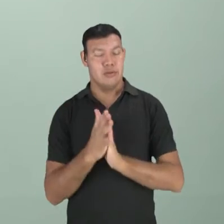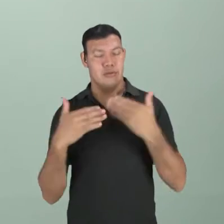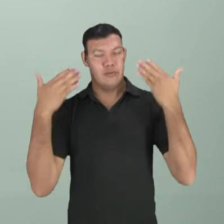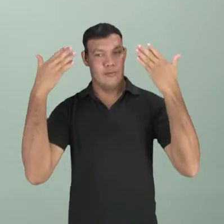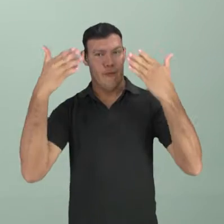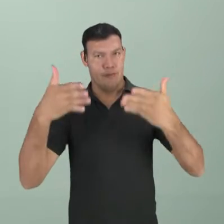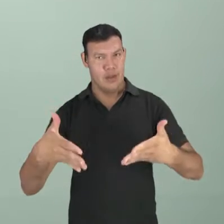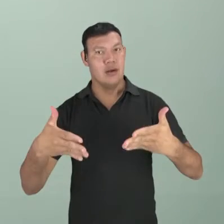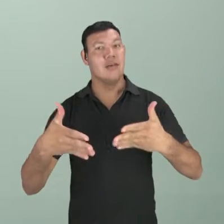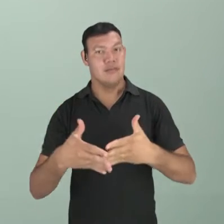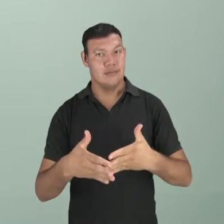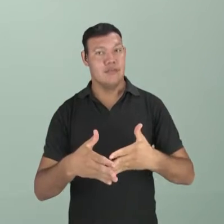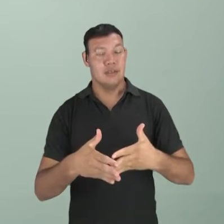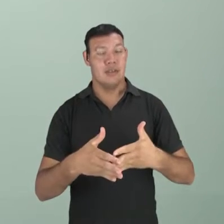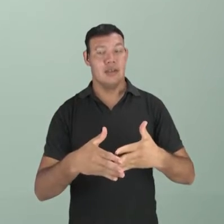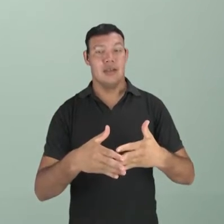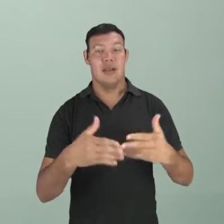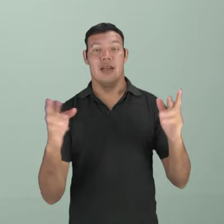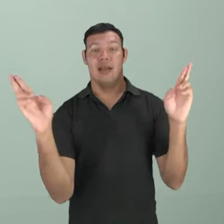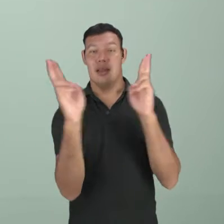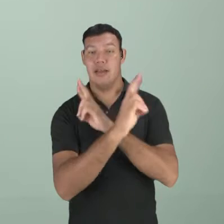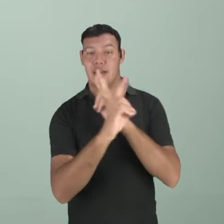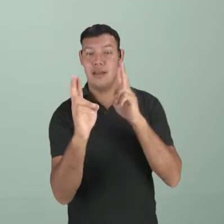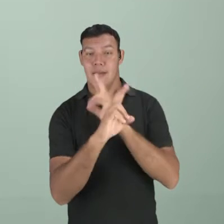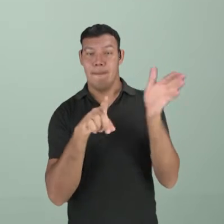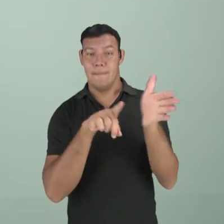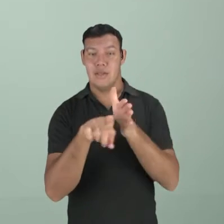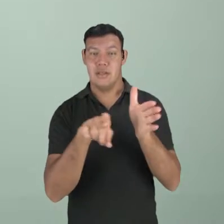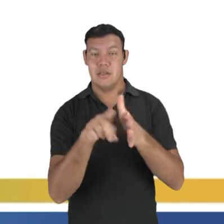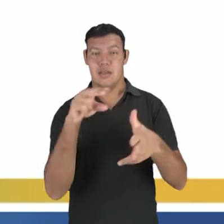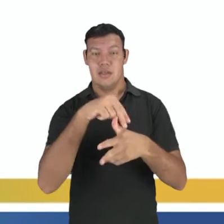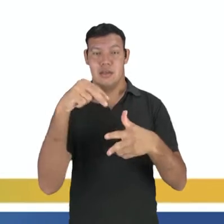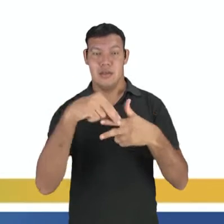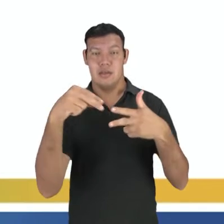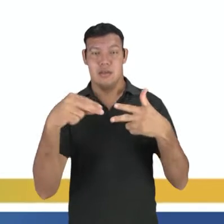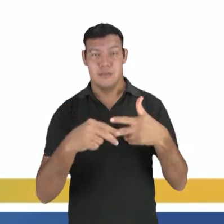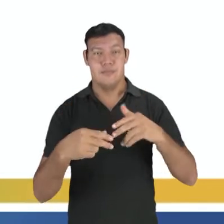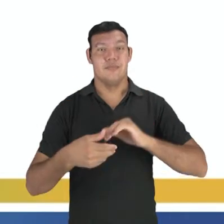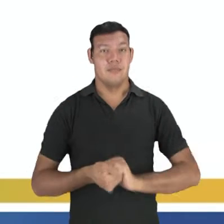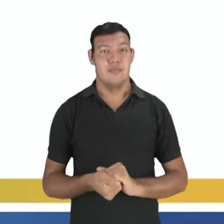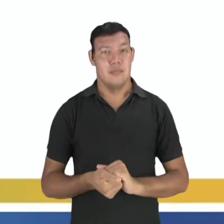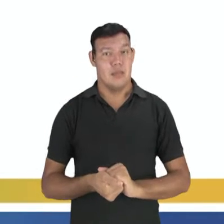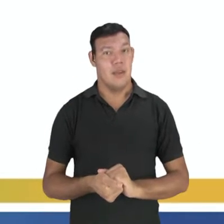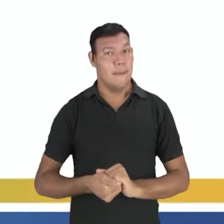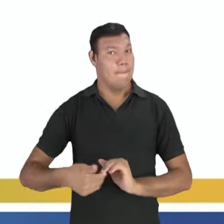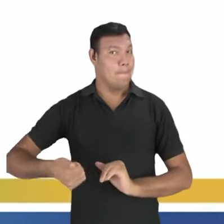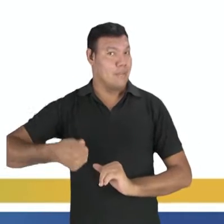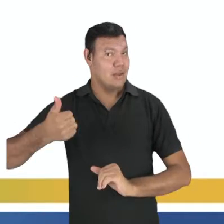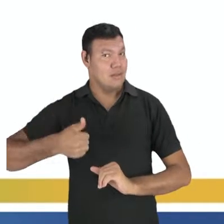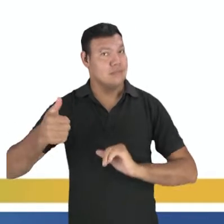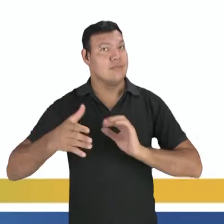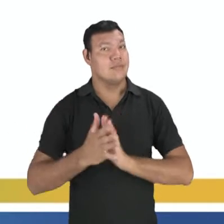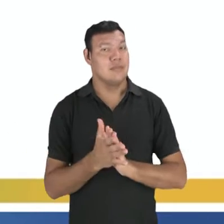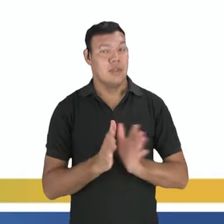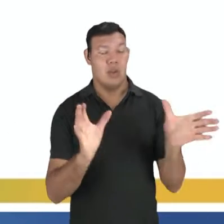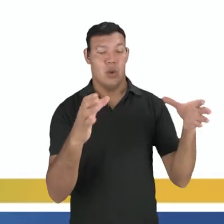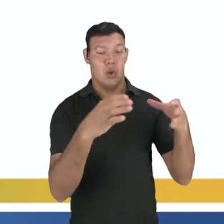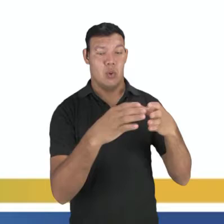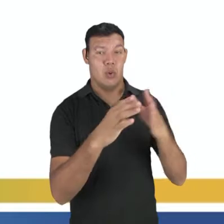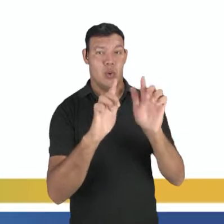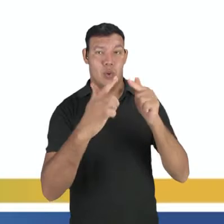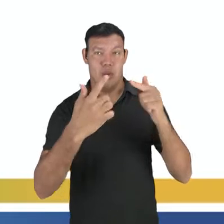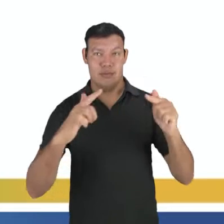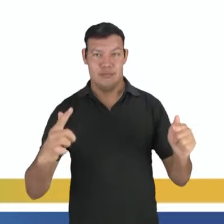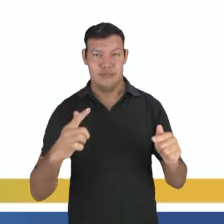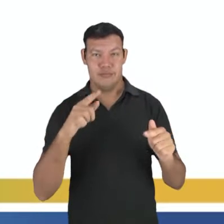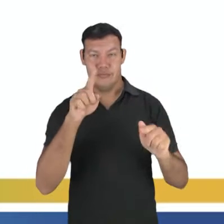algumas questões relacionadas ao Enem, ok? Vamos lá. Primeiro, lembrando quais são as nossas classes gramaticais